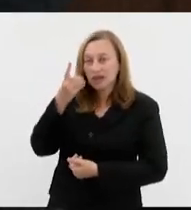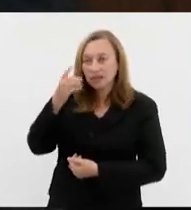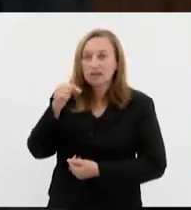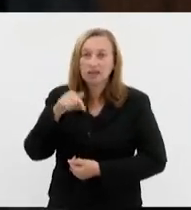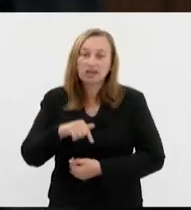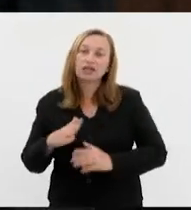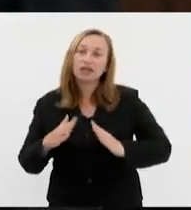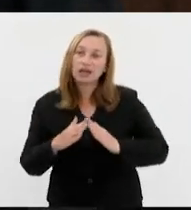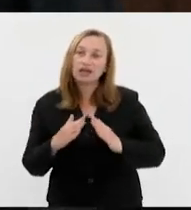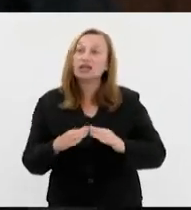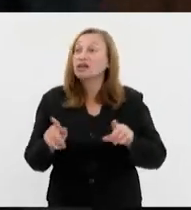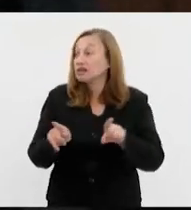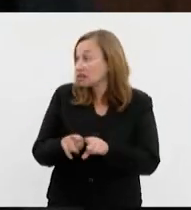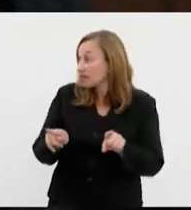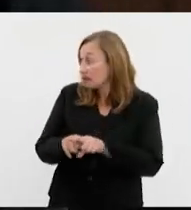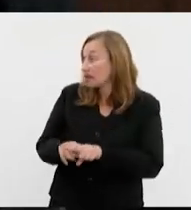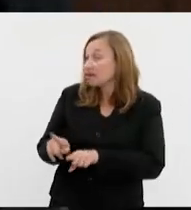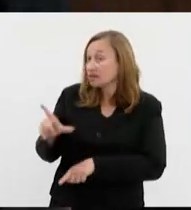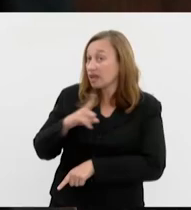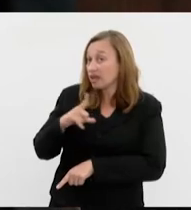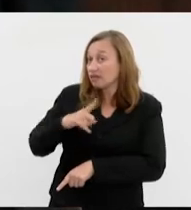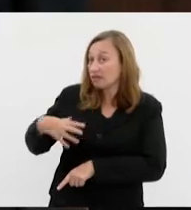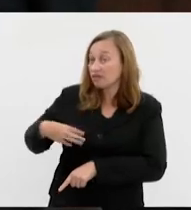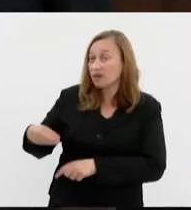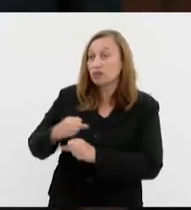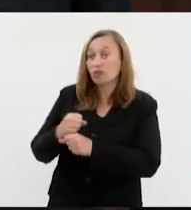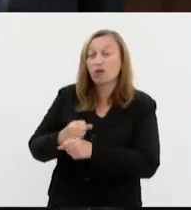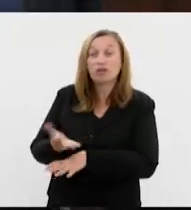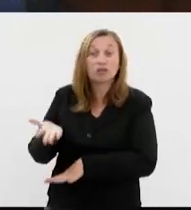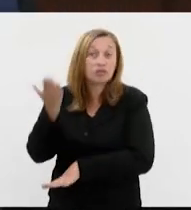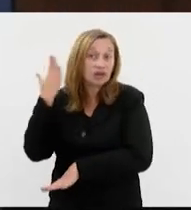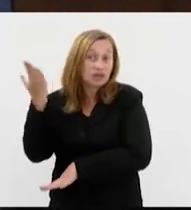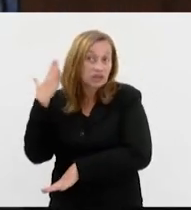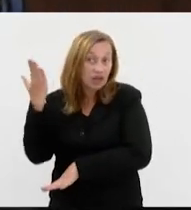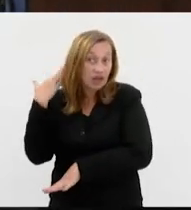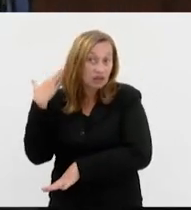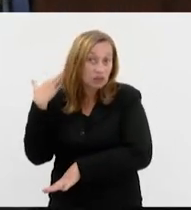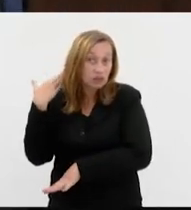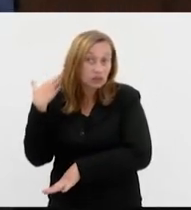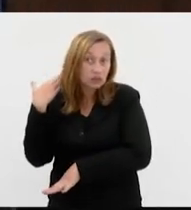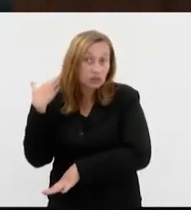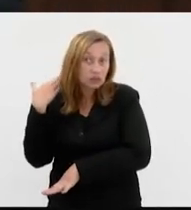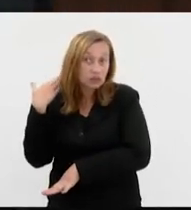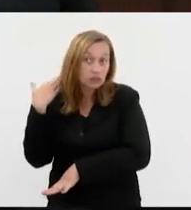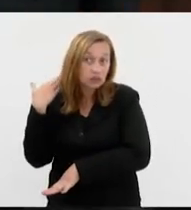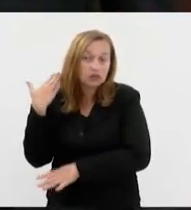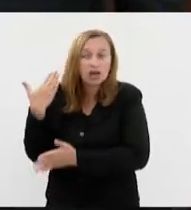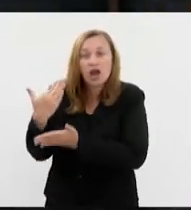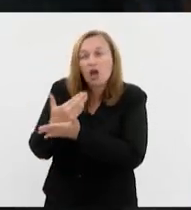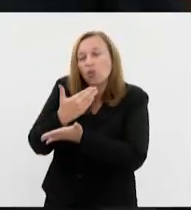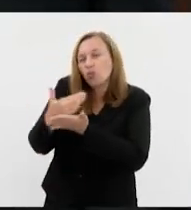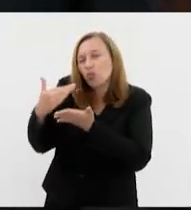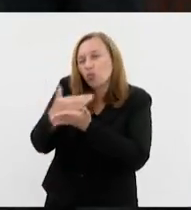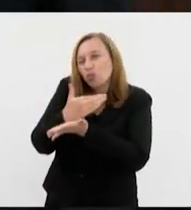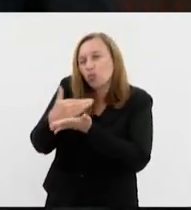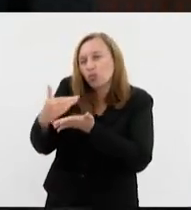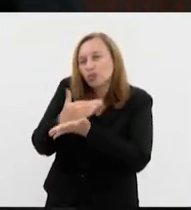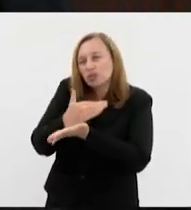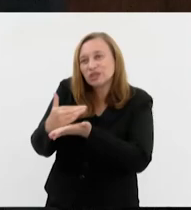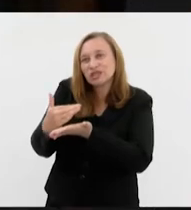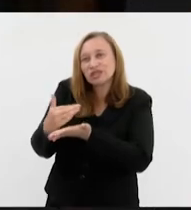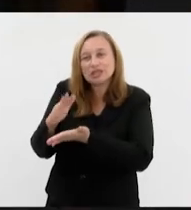da casa, que também teve filho no ano passado, recente. Também. Alguns. Já falei para